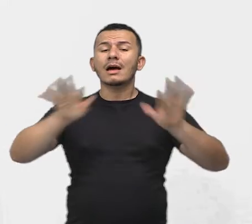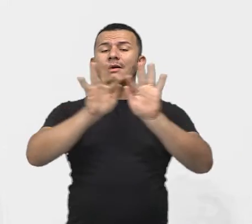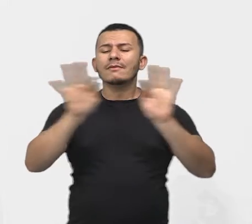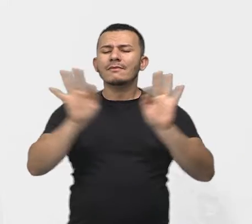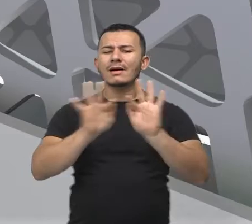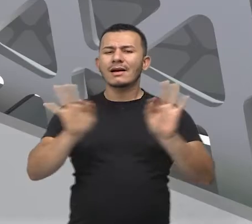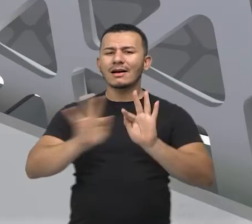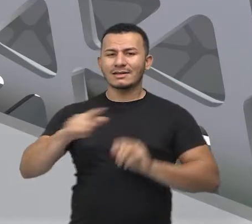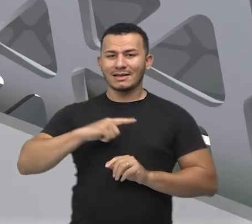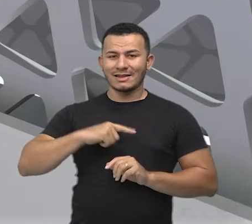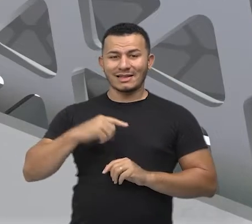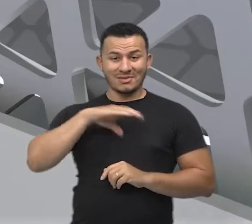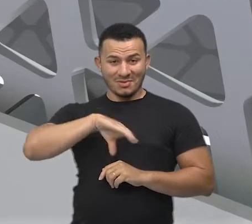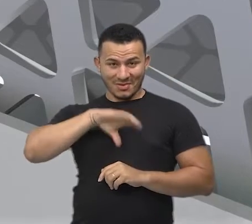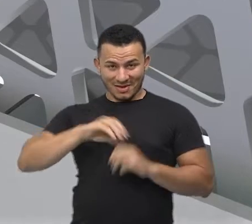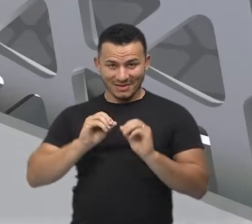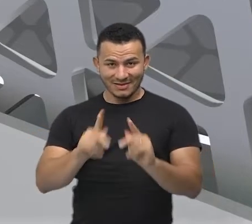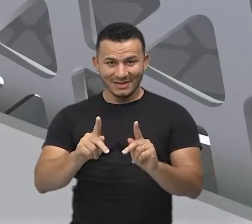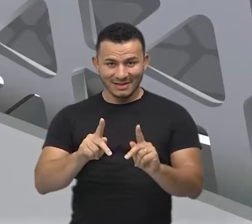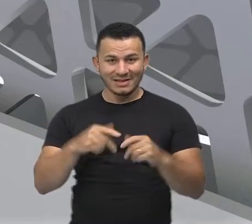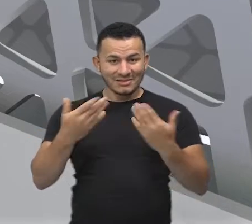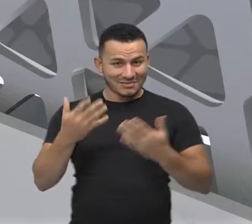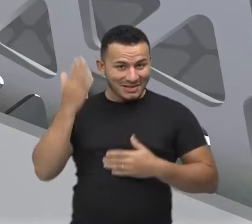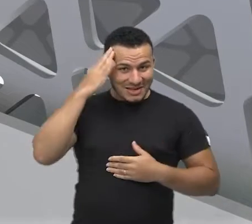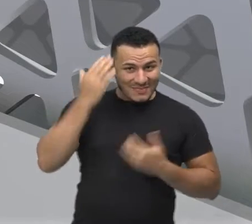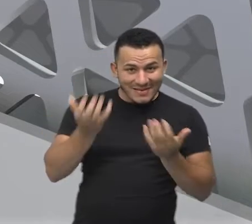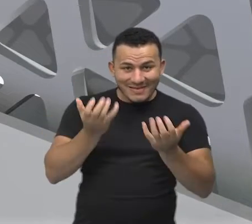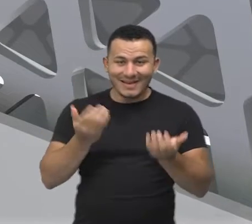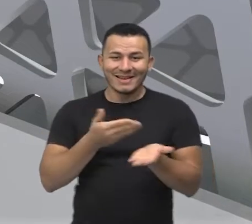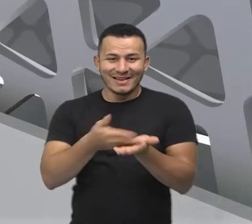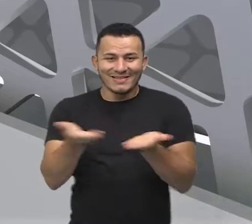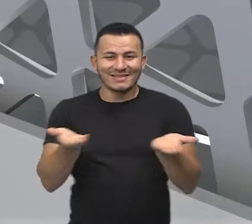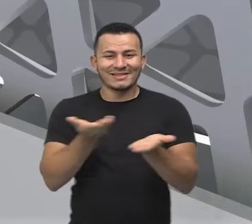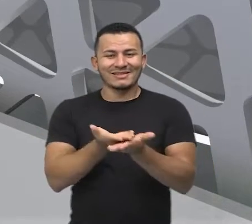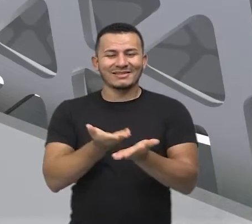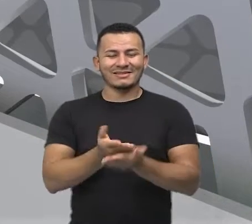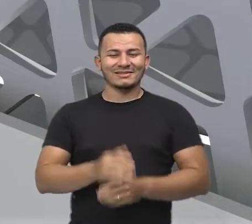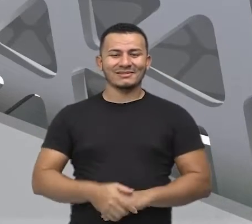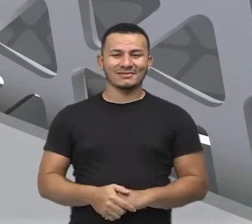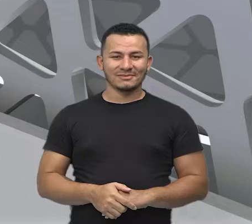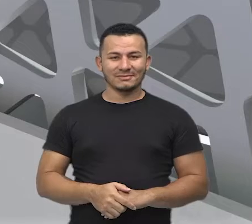nós temos na nossa língua. Certo? Estão curiosos? Então venham comigo.